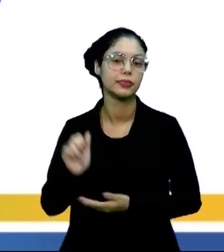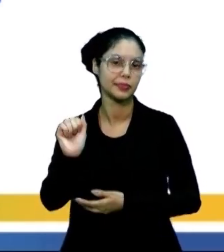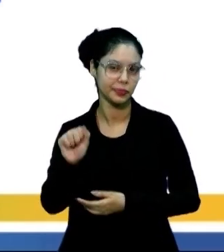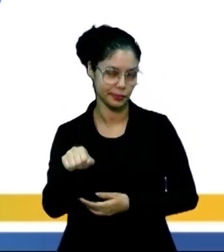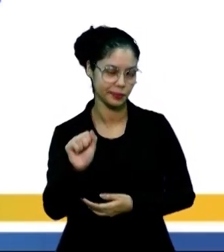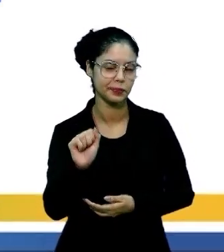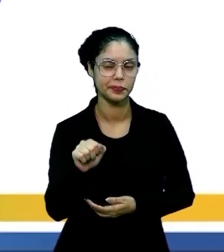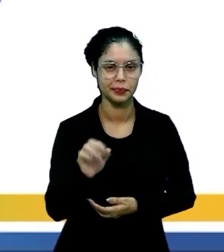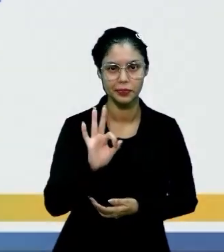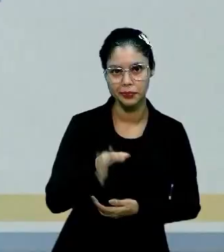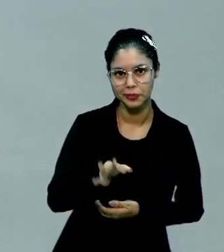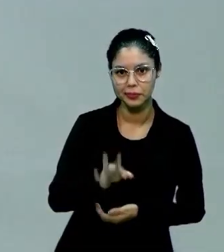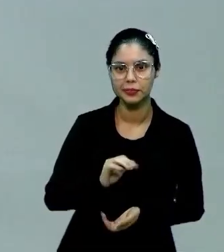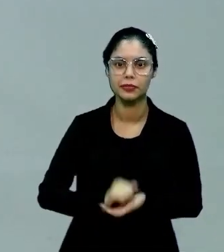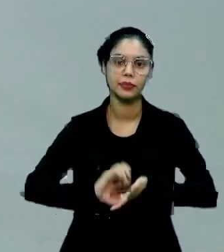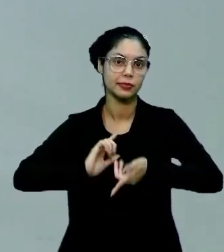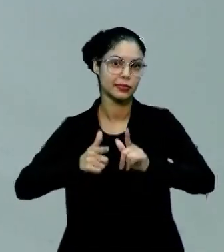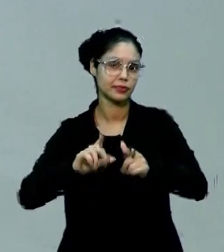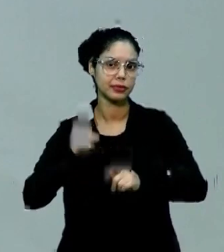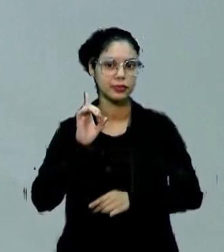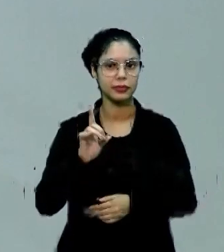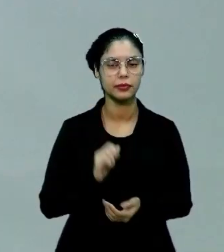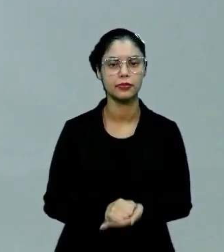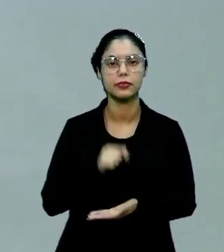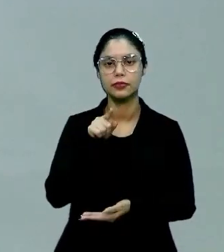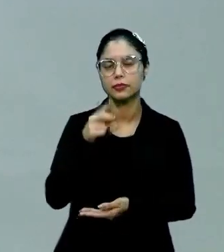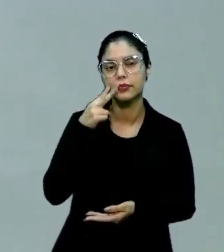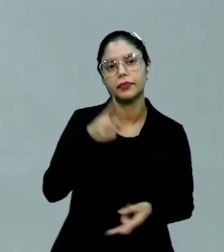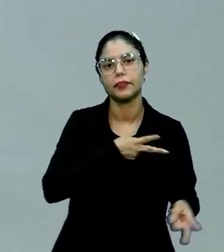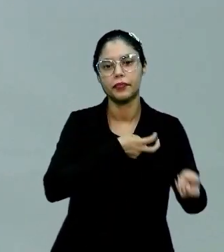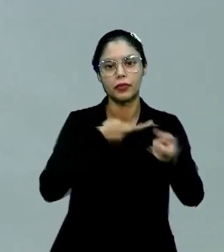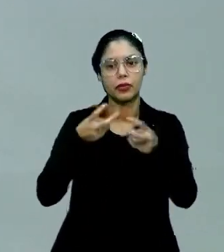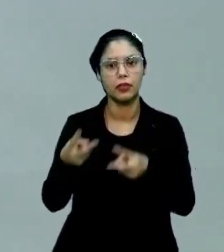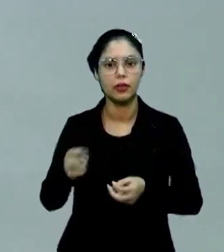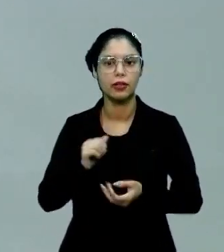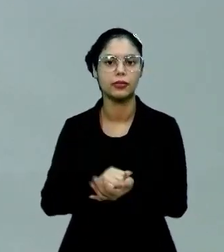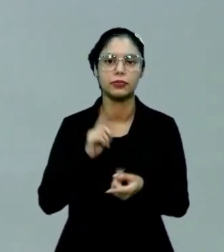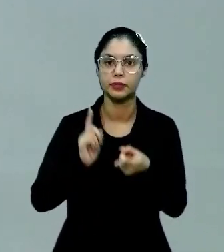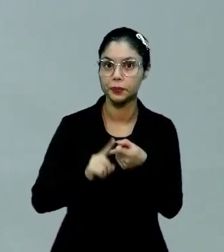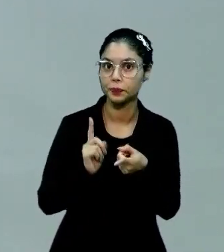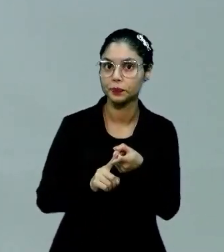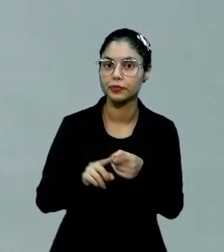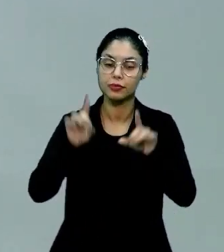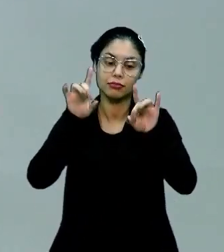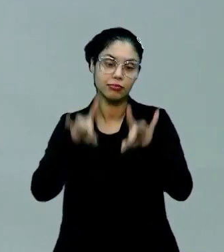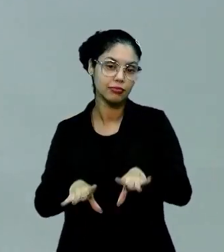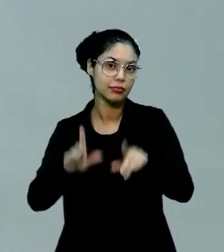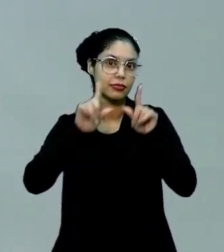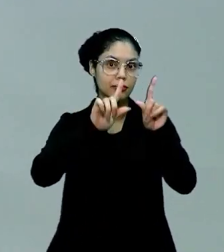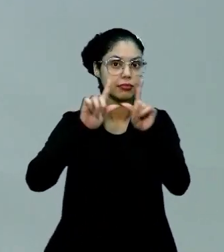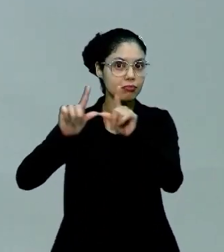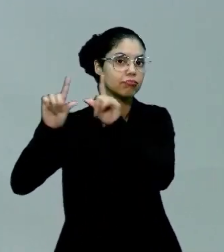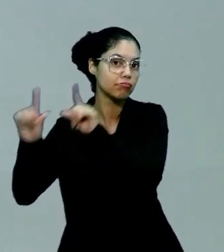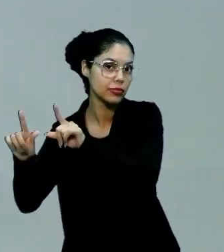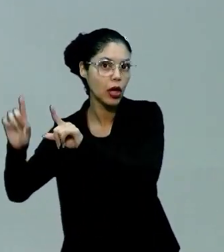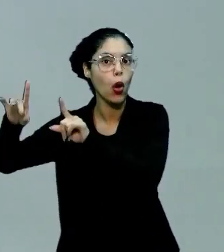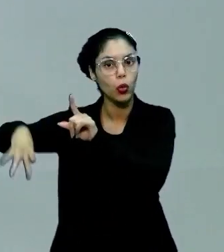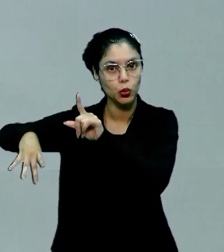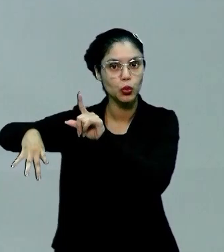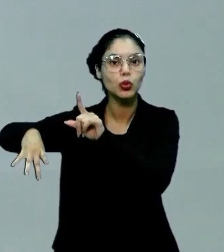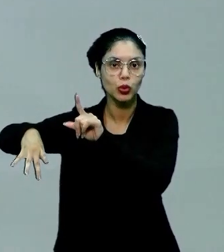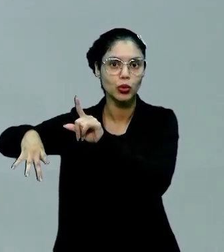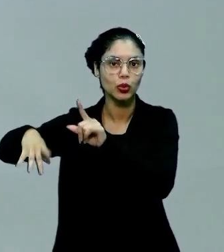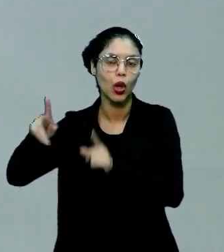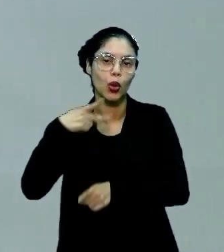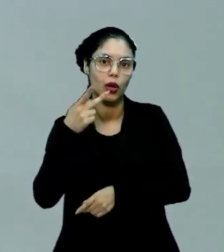Sim, exatamente na letra D. E isso você vai perceber exatamente por conta do último quadrinho, ok? Quando ele diz, você